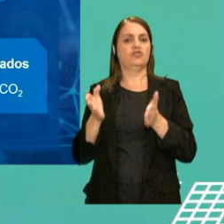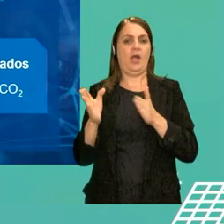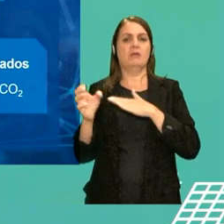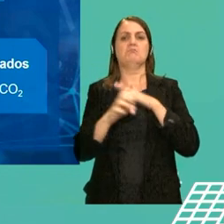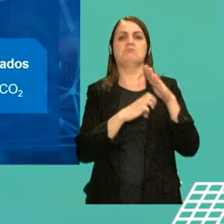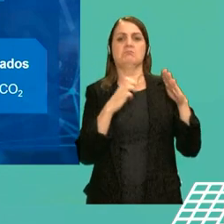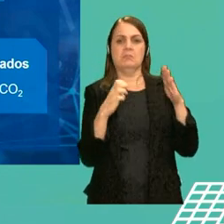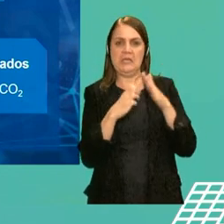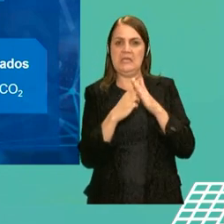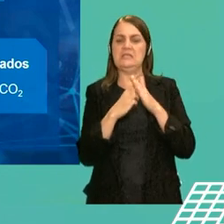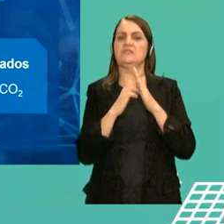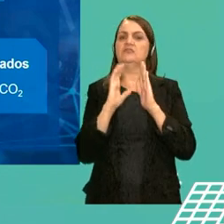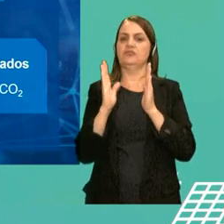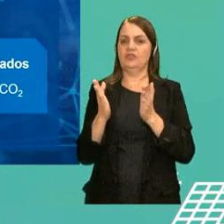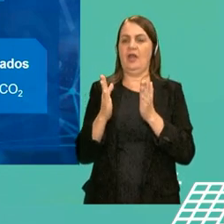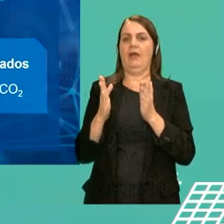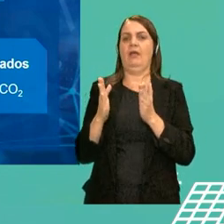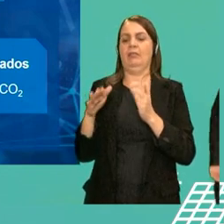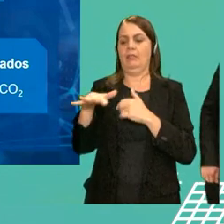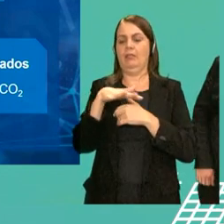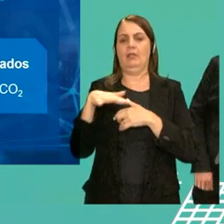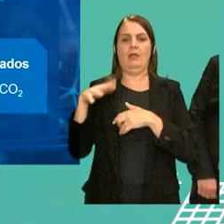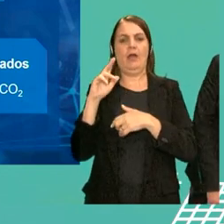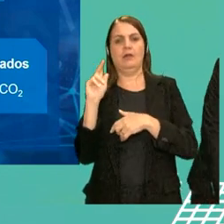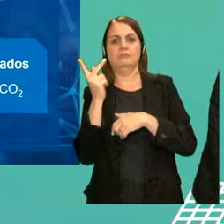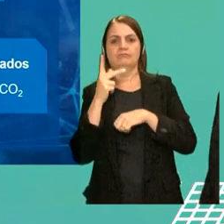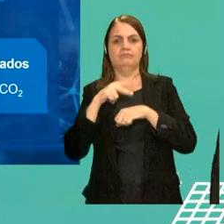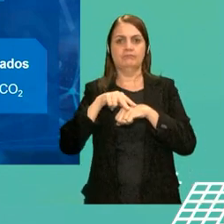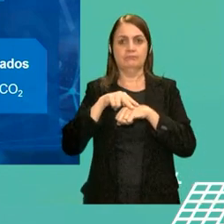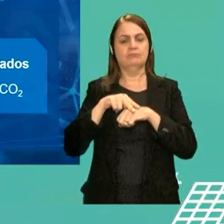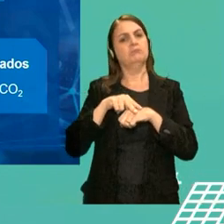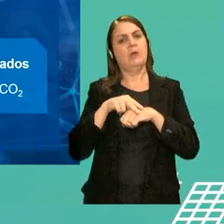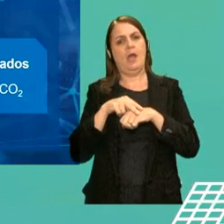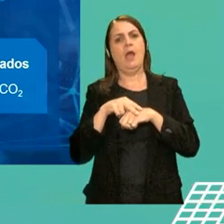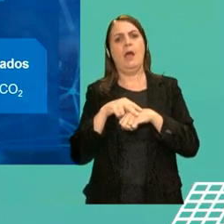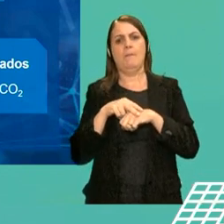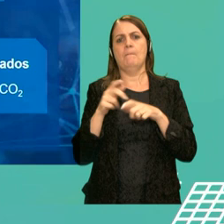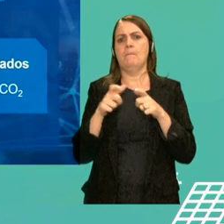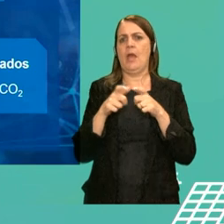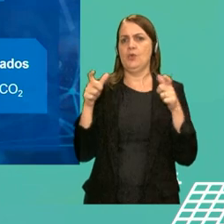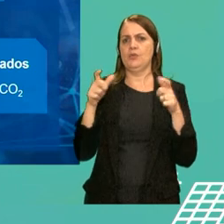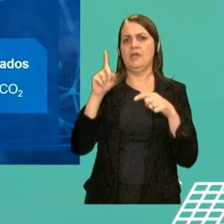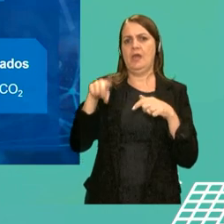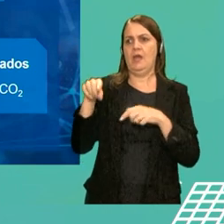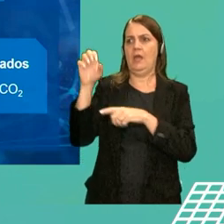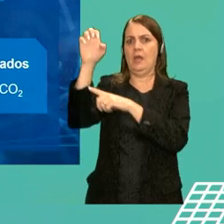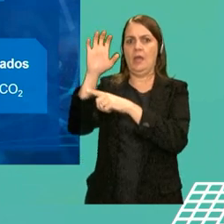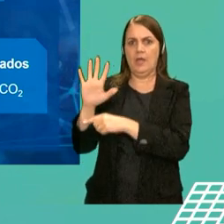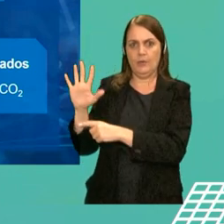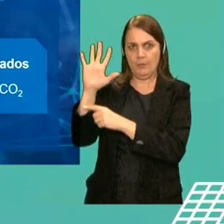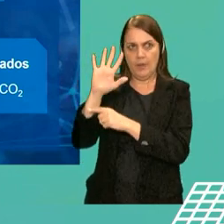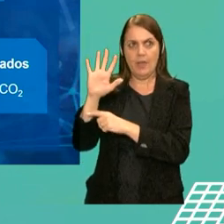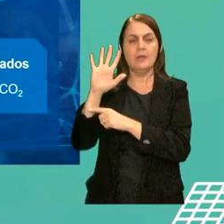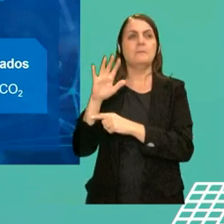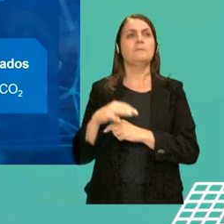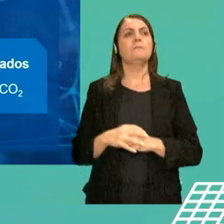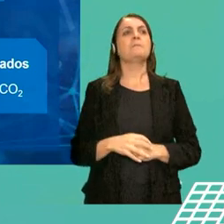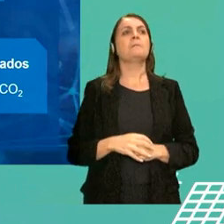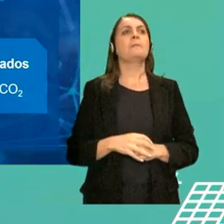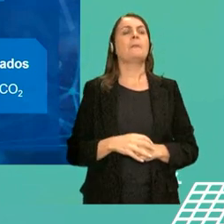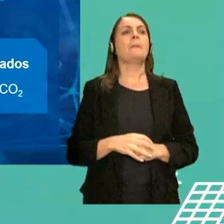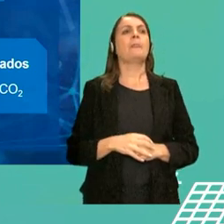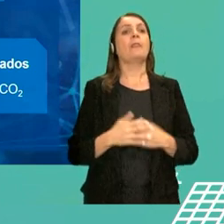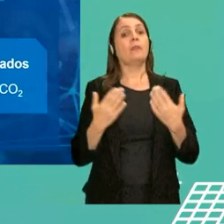aí, 2/3 europeias, o uso final, do hidrogênio, prioritariamente para a parte de